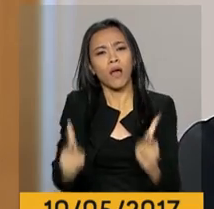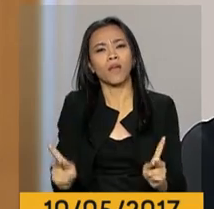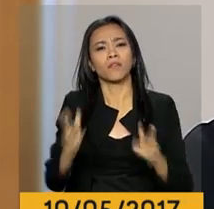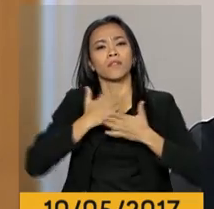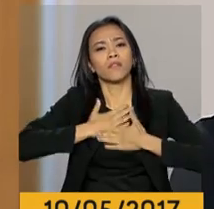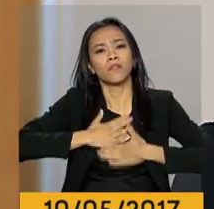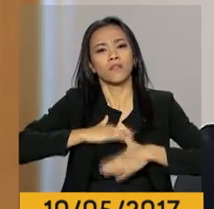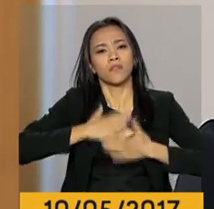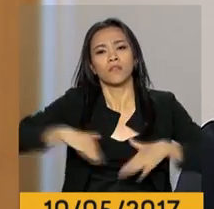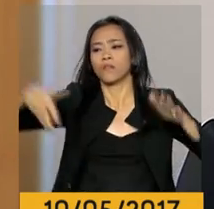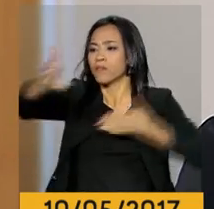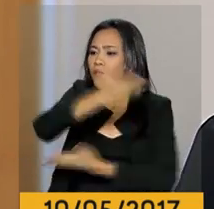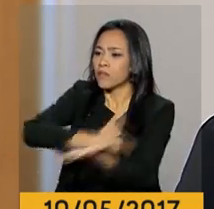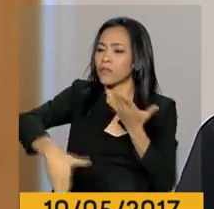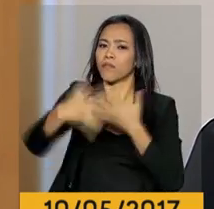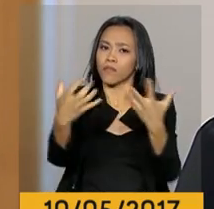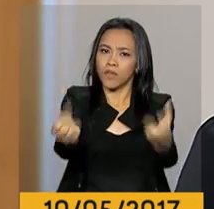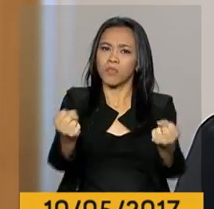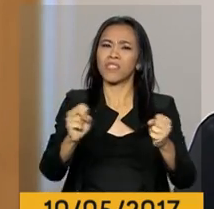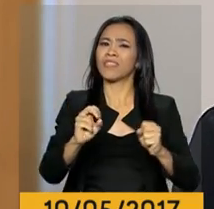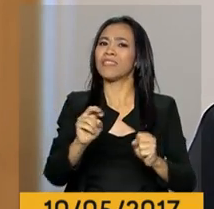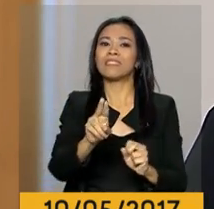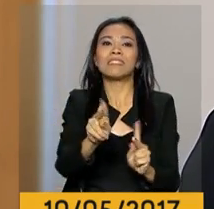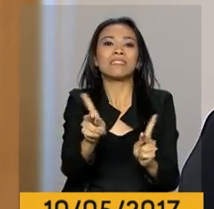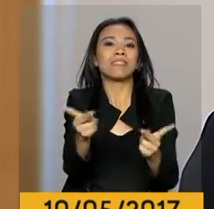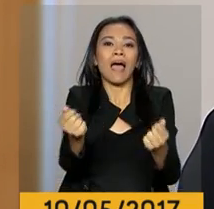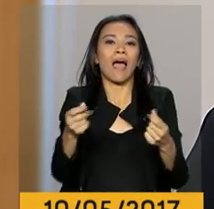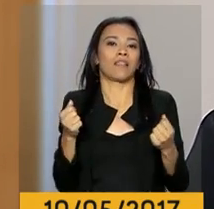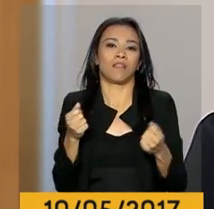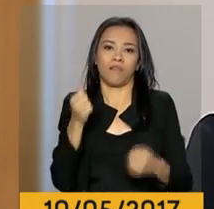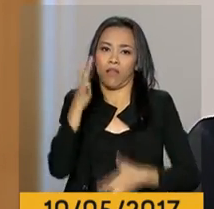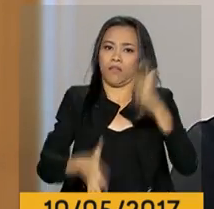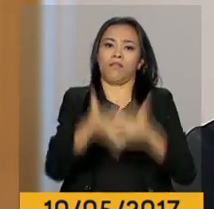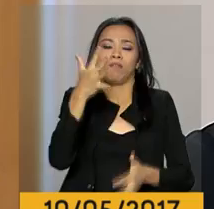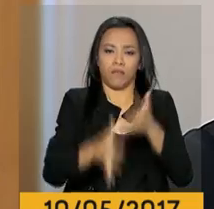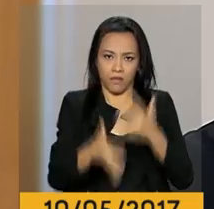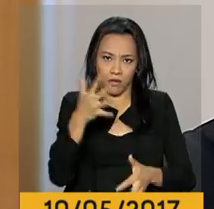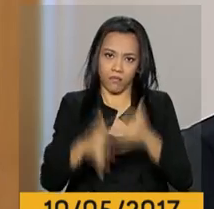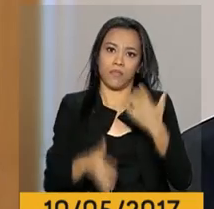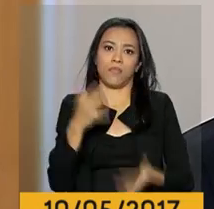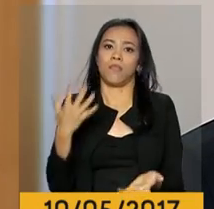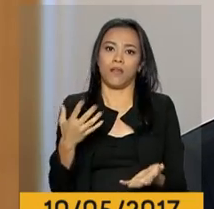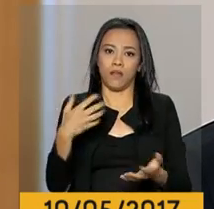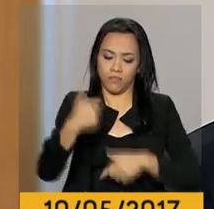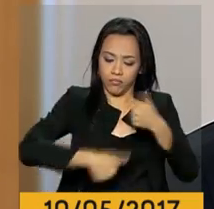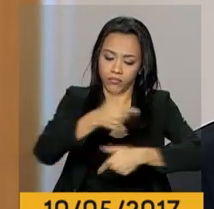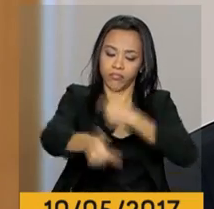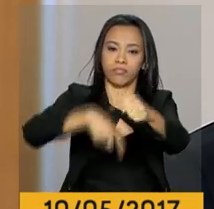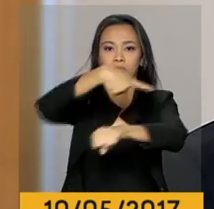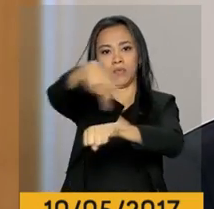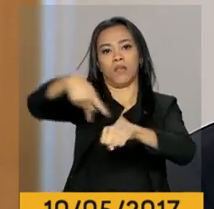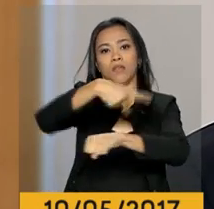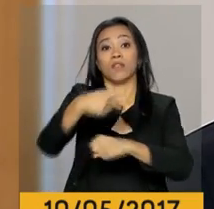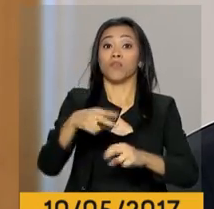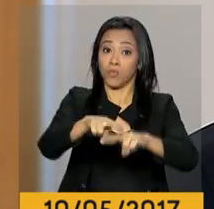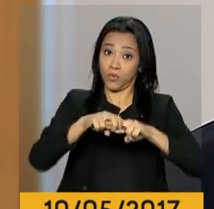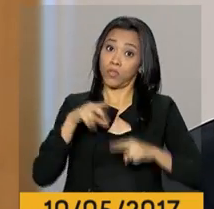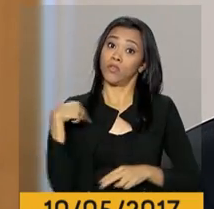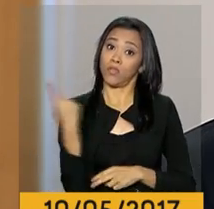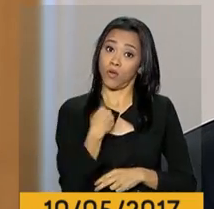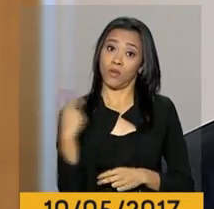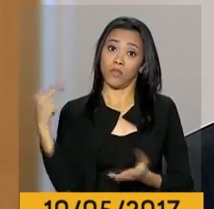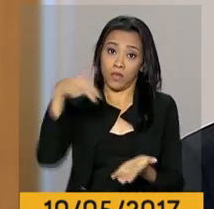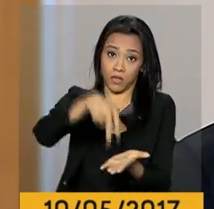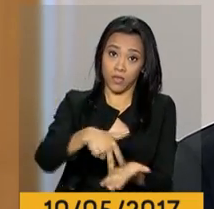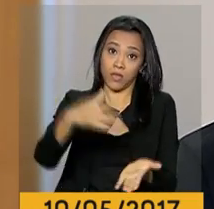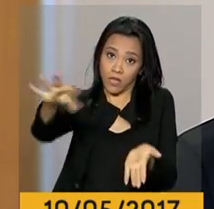saber que nada vai impedir que o Brasil continue a trabalhar é por isso que nós estamos aqui hoje trabalhando